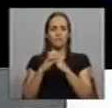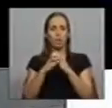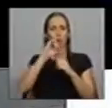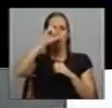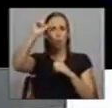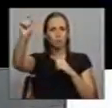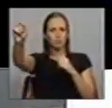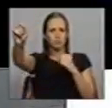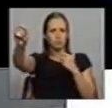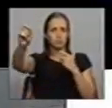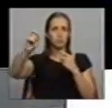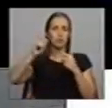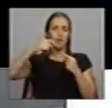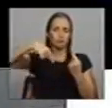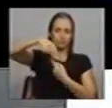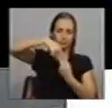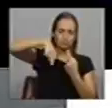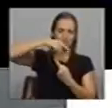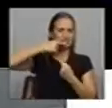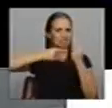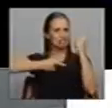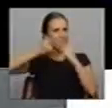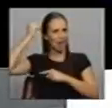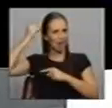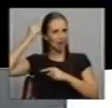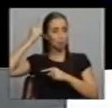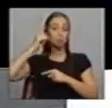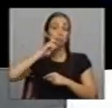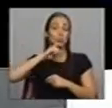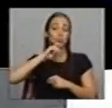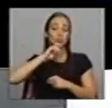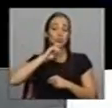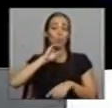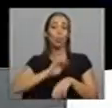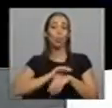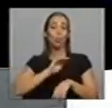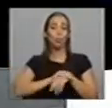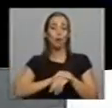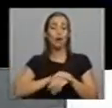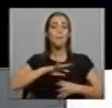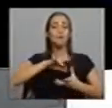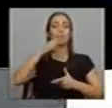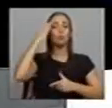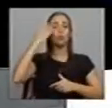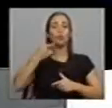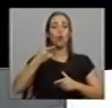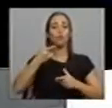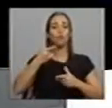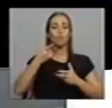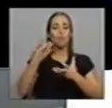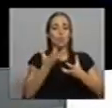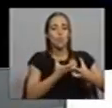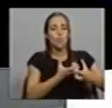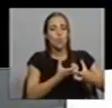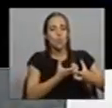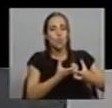órbitas muito, muito esquisitas e, eventualmente, atribuídas, precisamente, à gravidade desse planeta 9. Então, qual é agora a relação